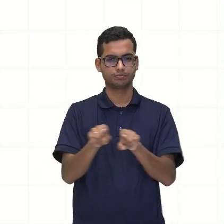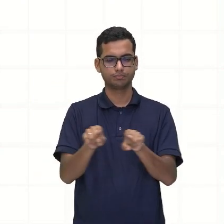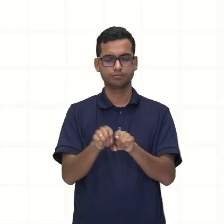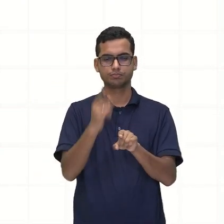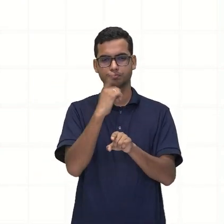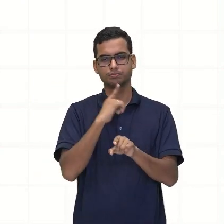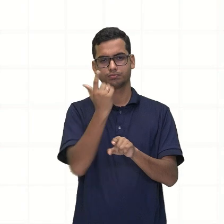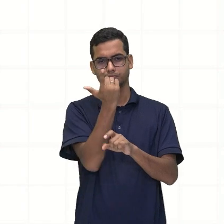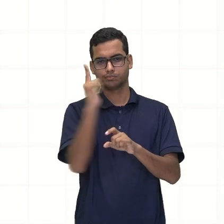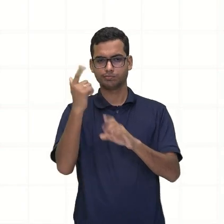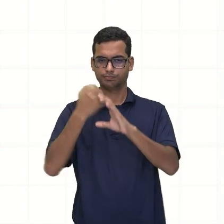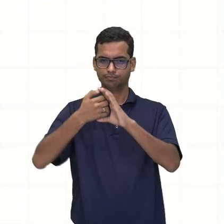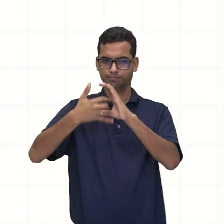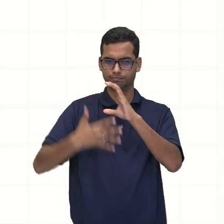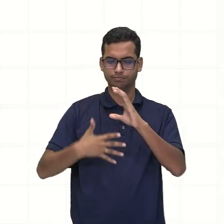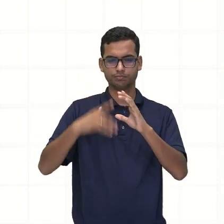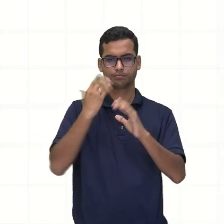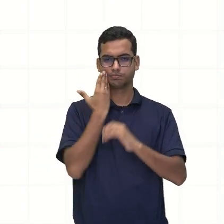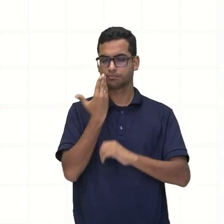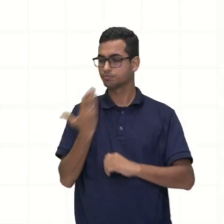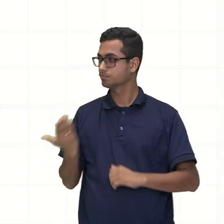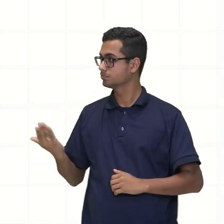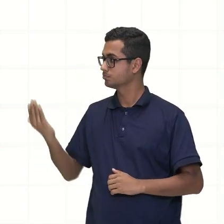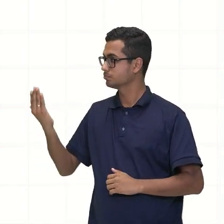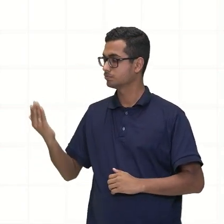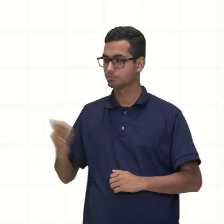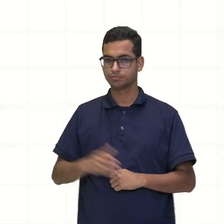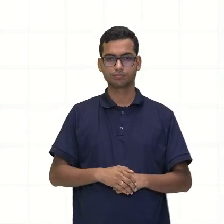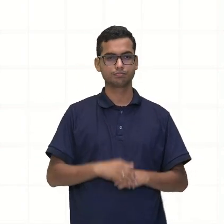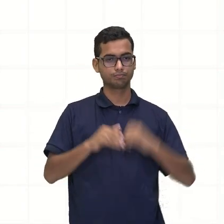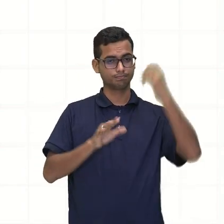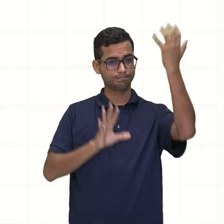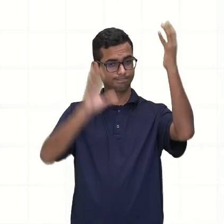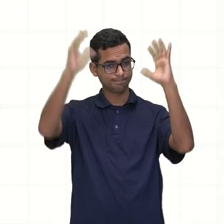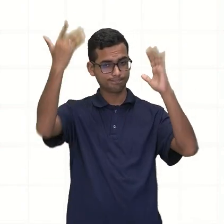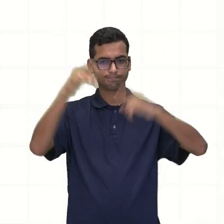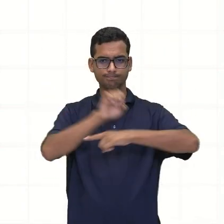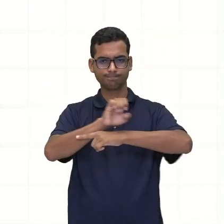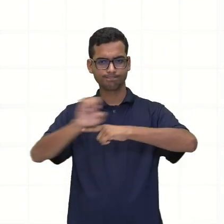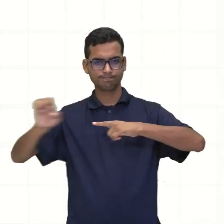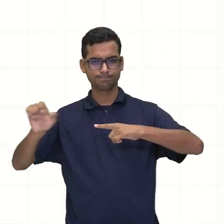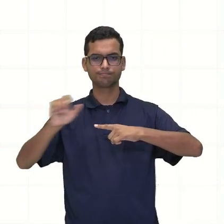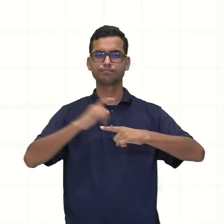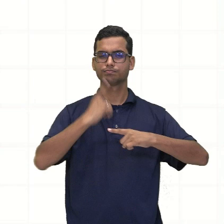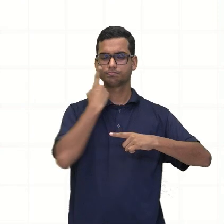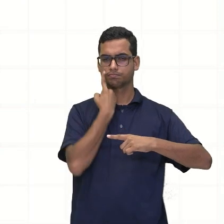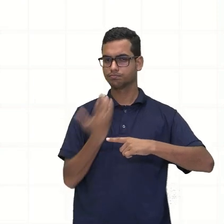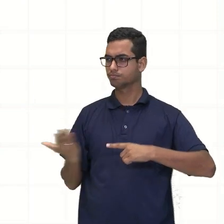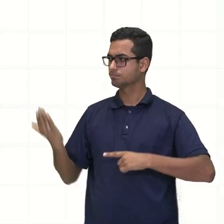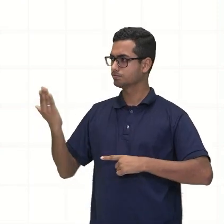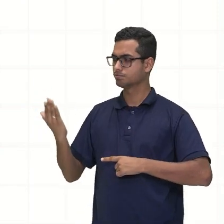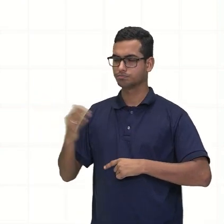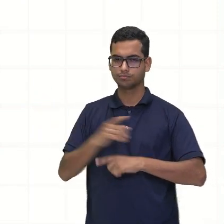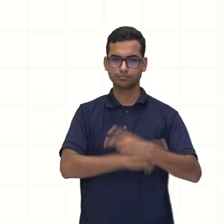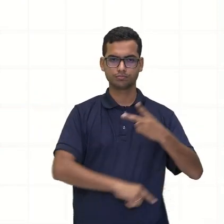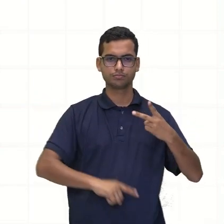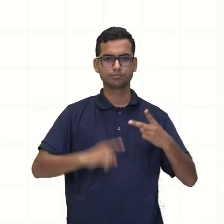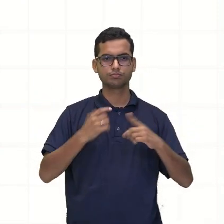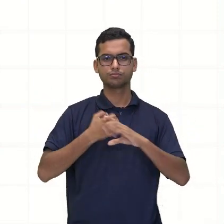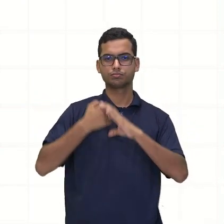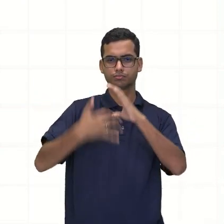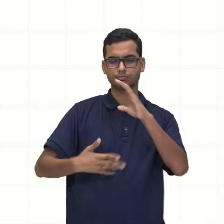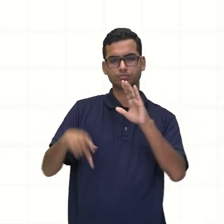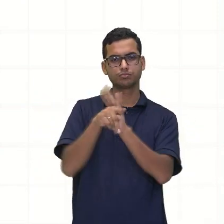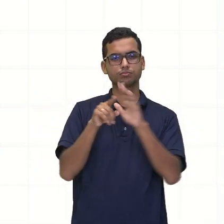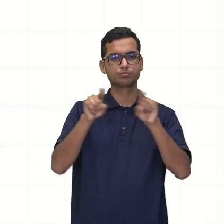dessa região. Então, nós temos aqui um clima equatorial, como coloquei para vocês, e isso é característica